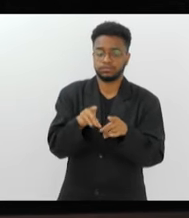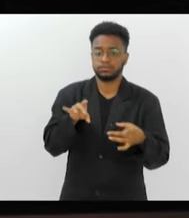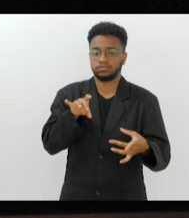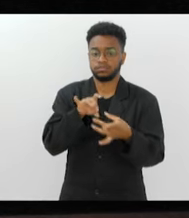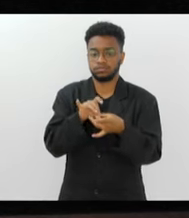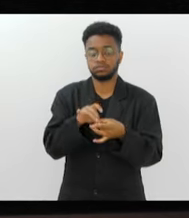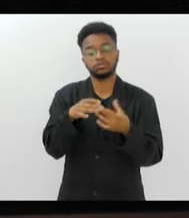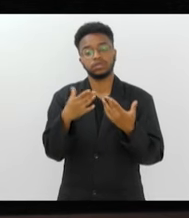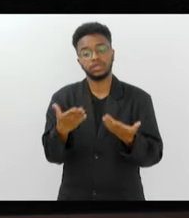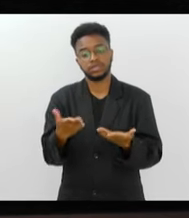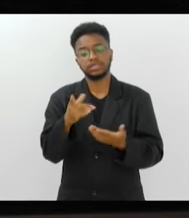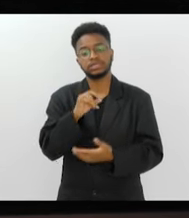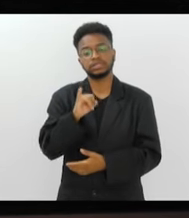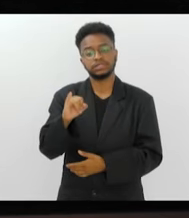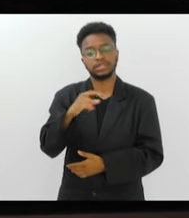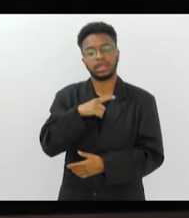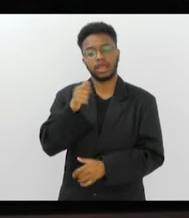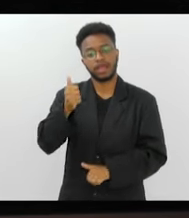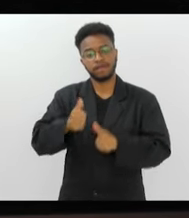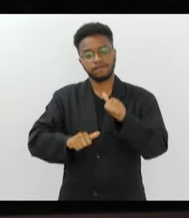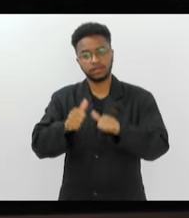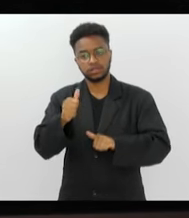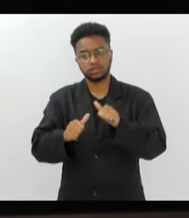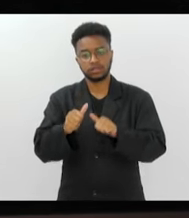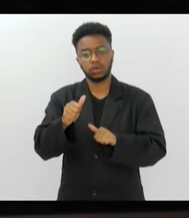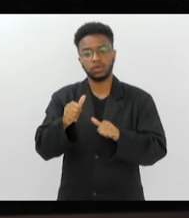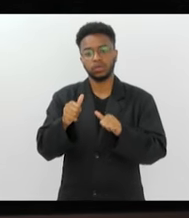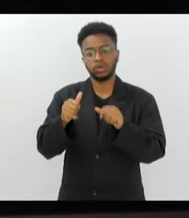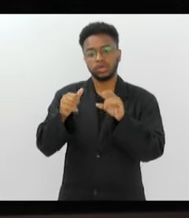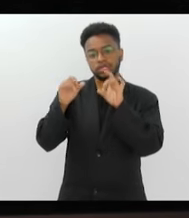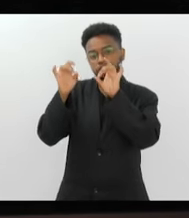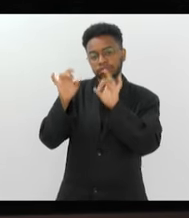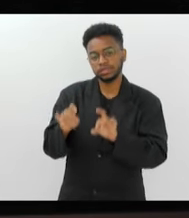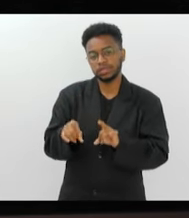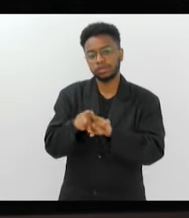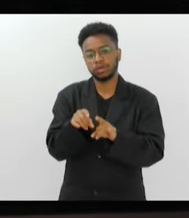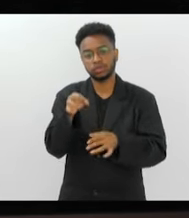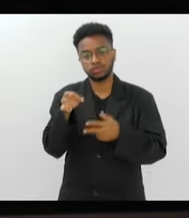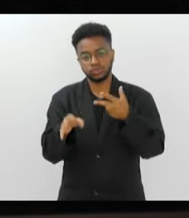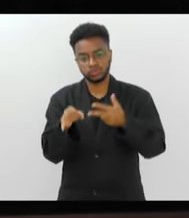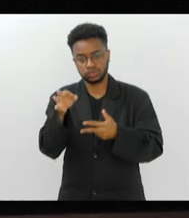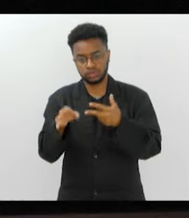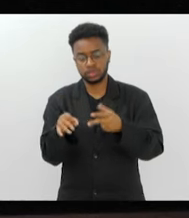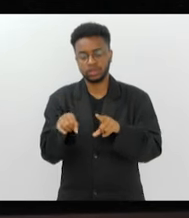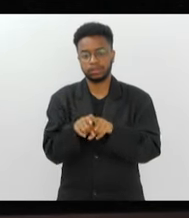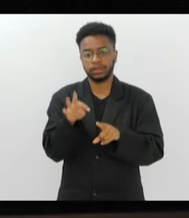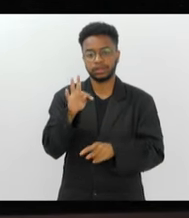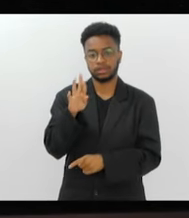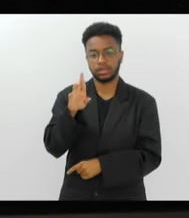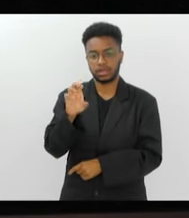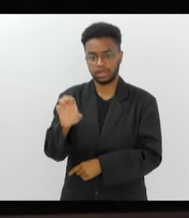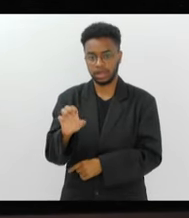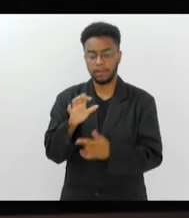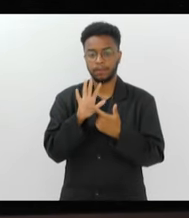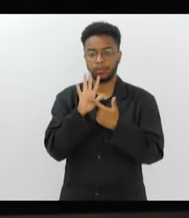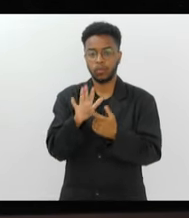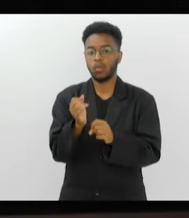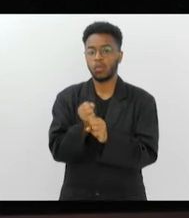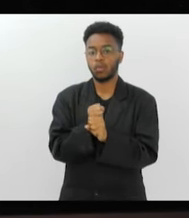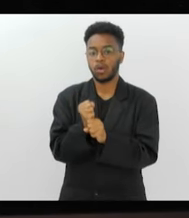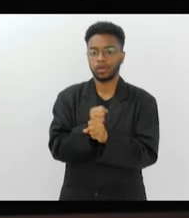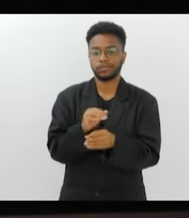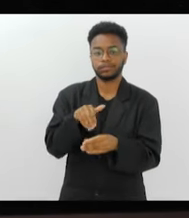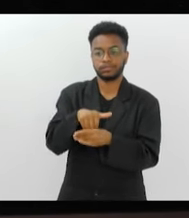a leitura, que é a leitura dos especialistas, mas também a leitura do judiciário, do próprio TRE, de que o ano eleitoral